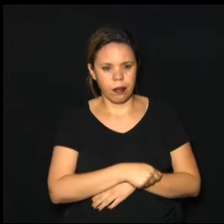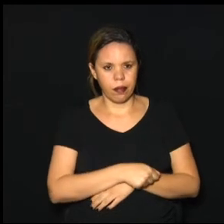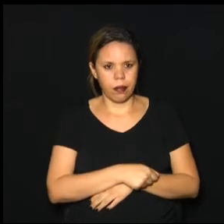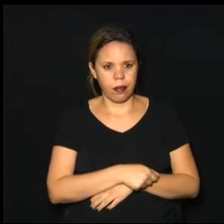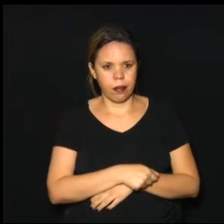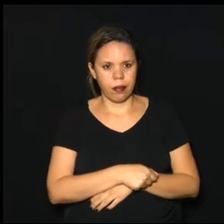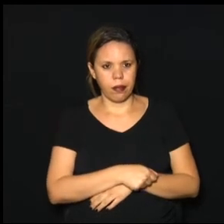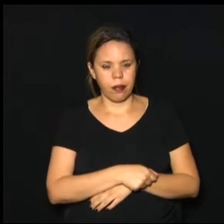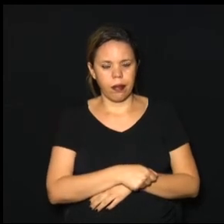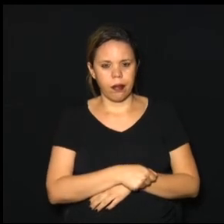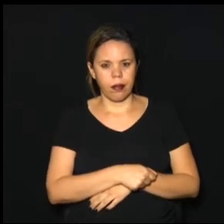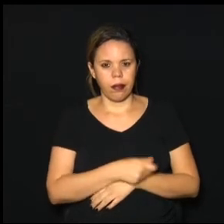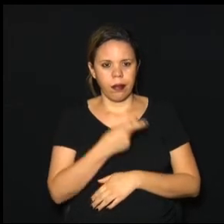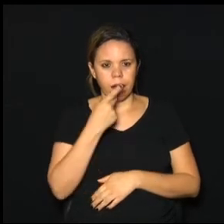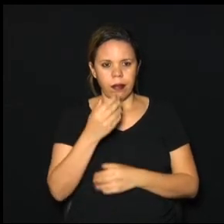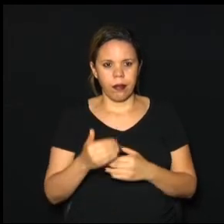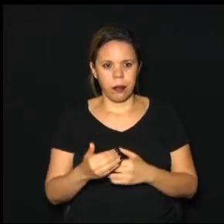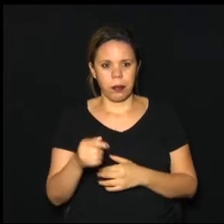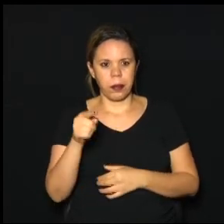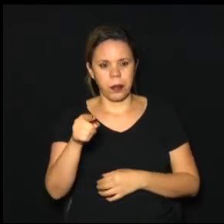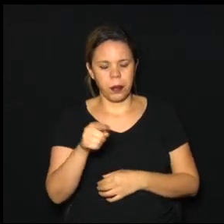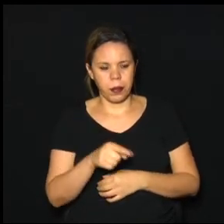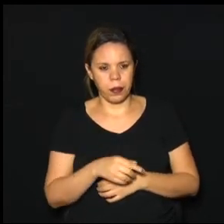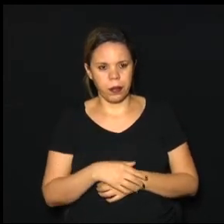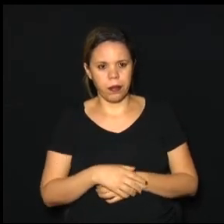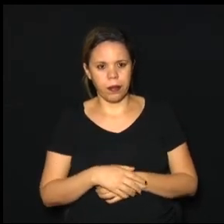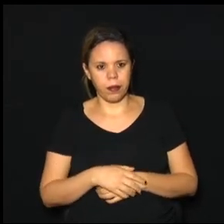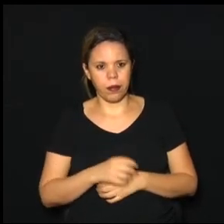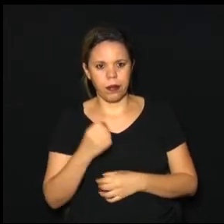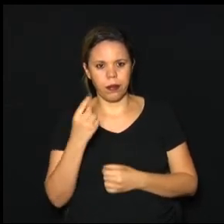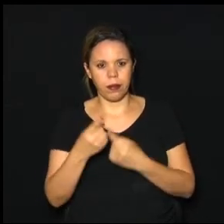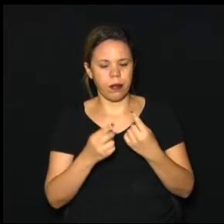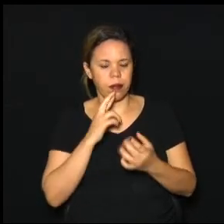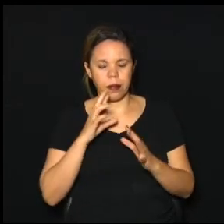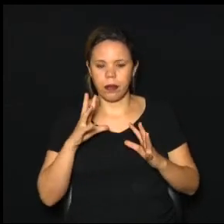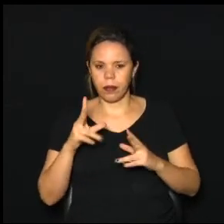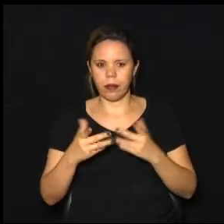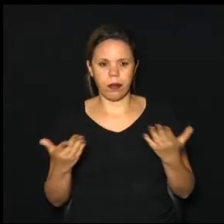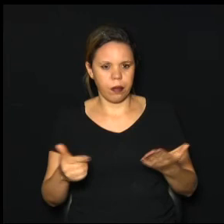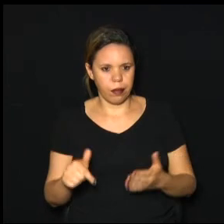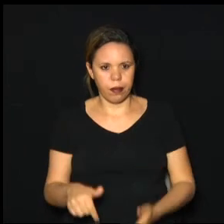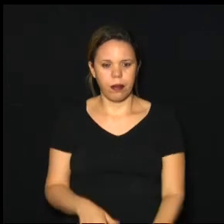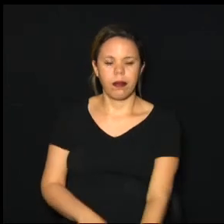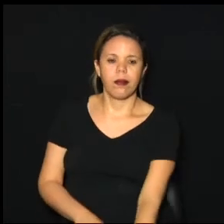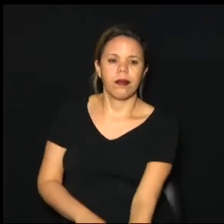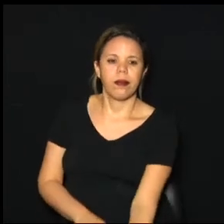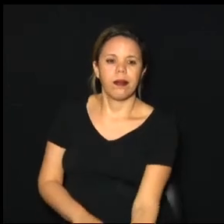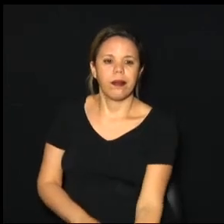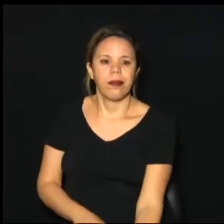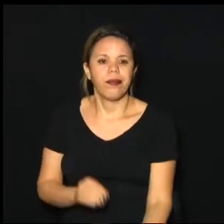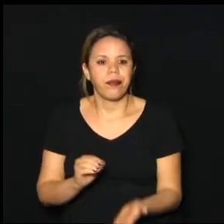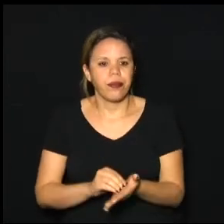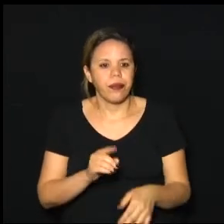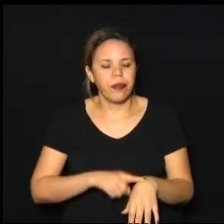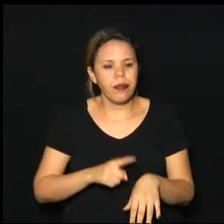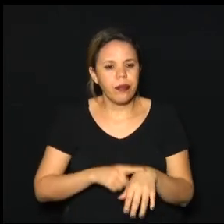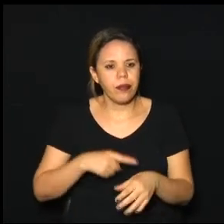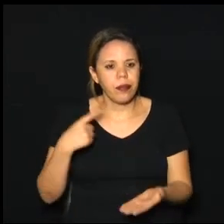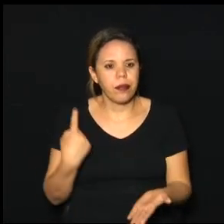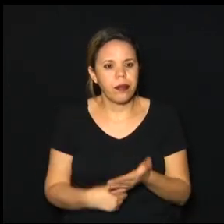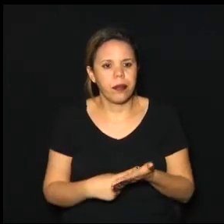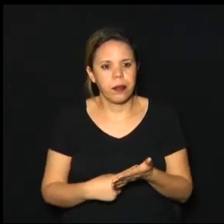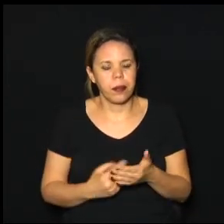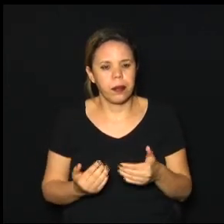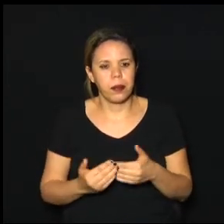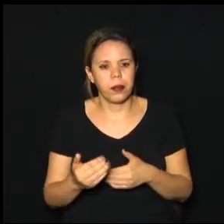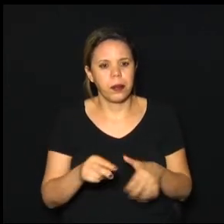aí eu quero dizer para você desde já que, caso eu não responda todas aqui, por falta de tempo, eu me comprometo a, no